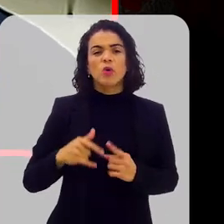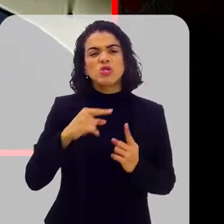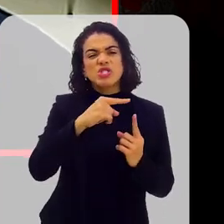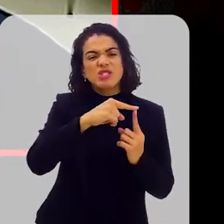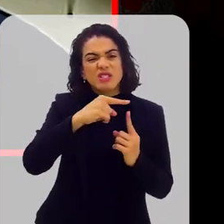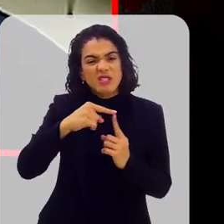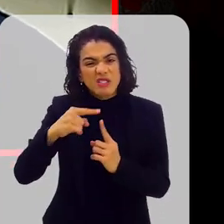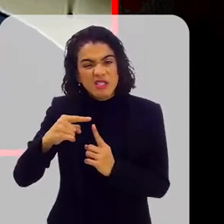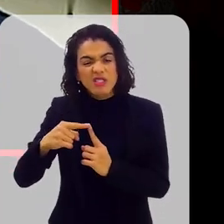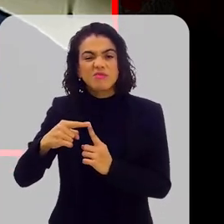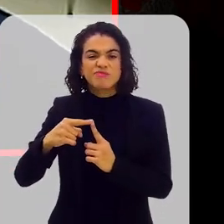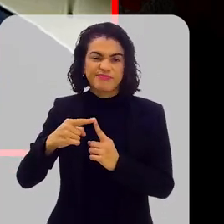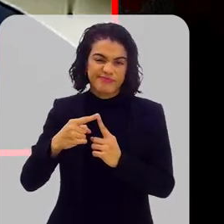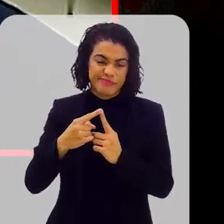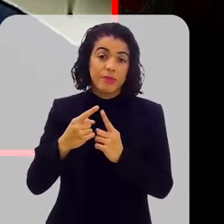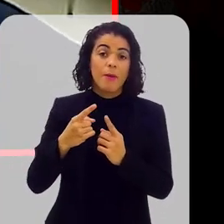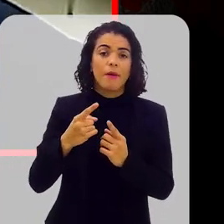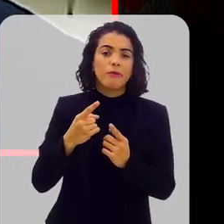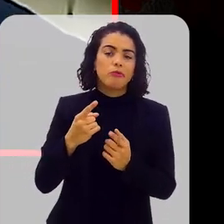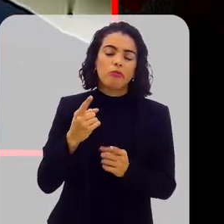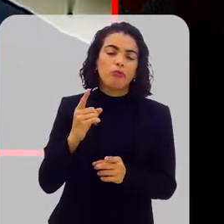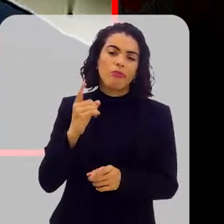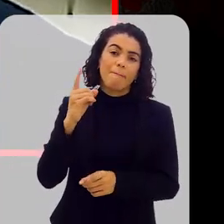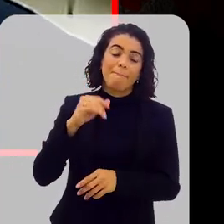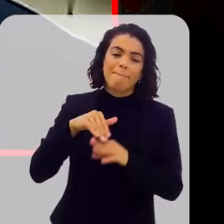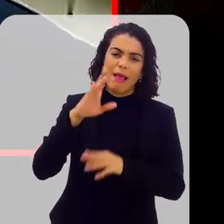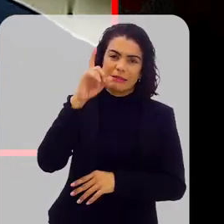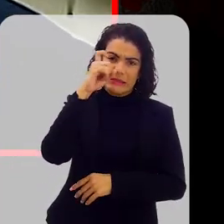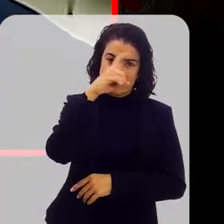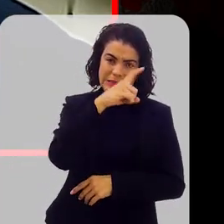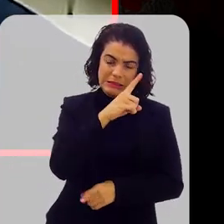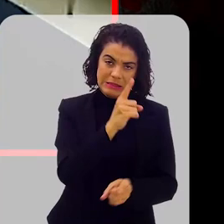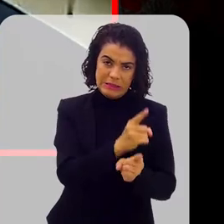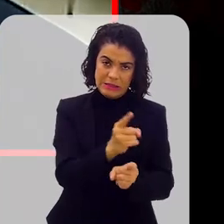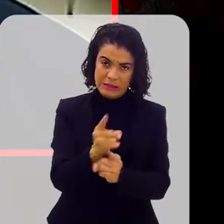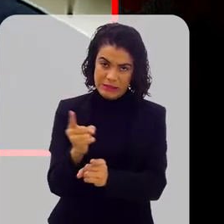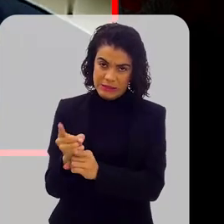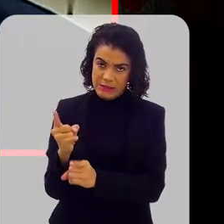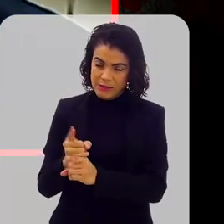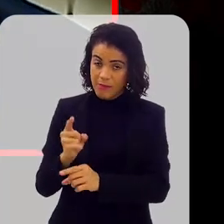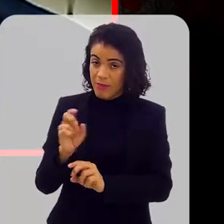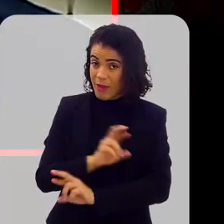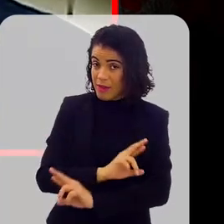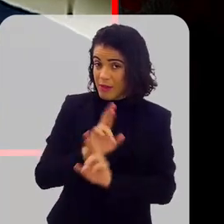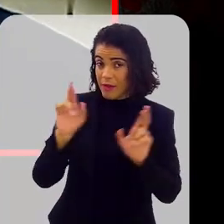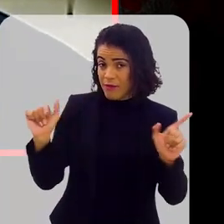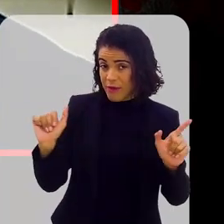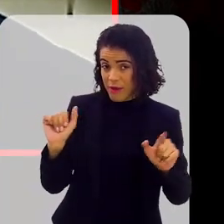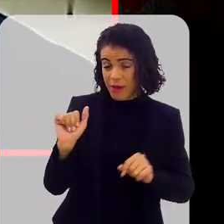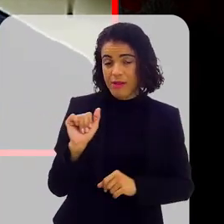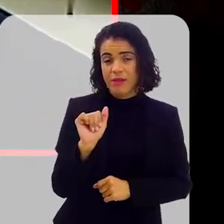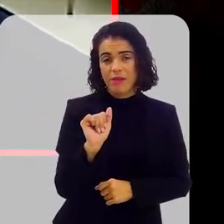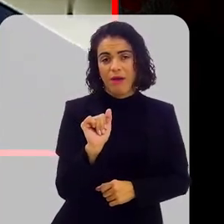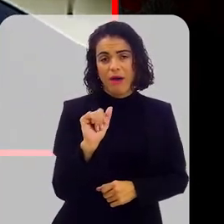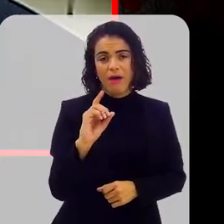grosso. Os outros subtipos de tumor de intestino, menos frequentes, vão ter um comportamento diferente do adenocarcinoma.